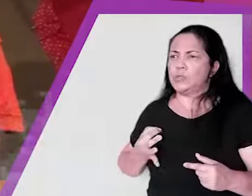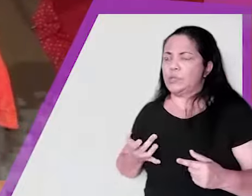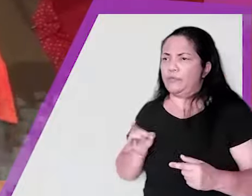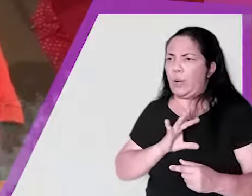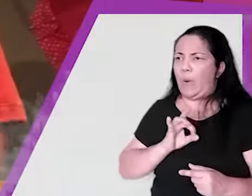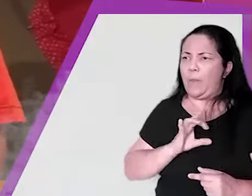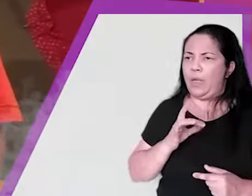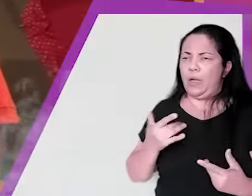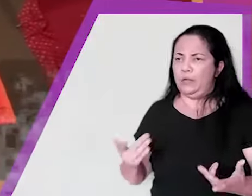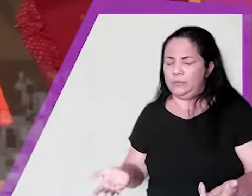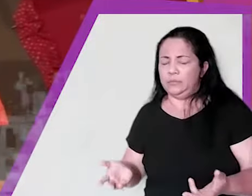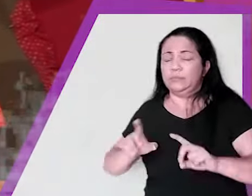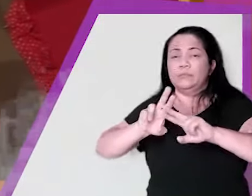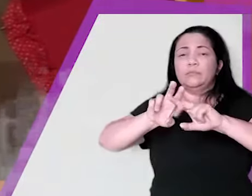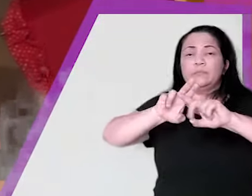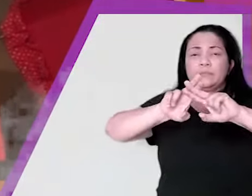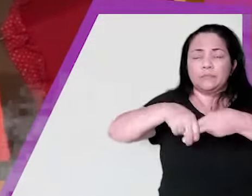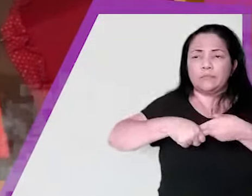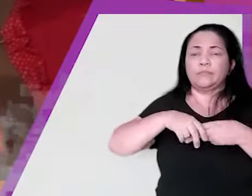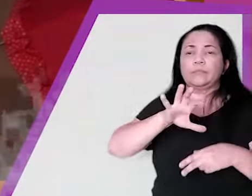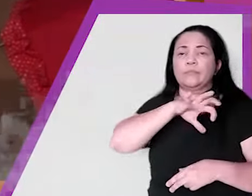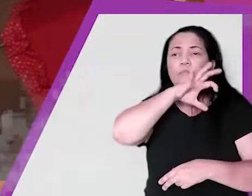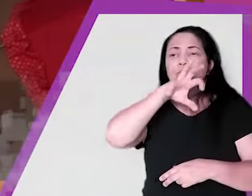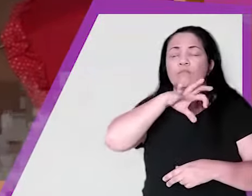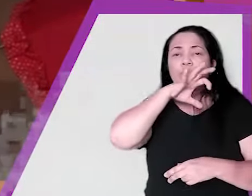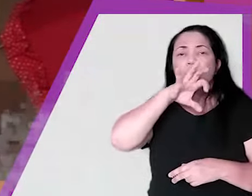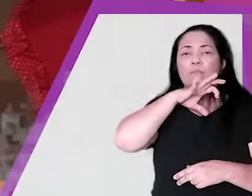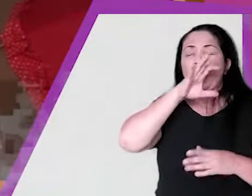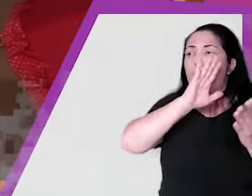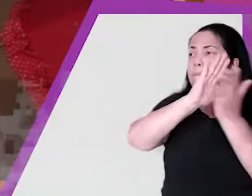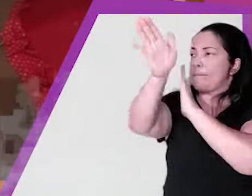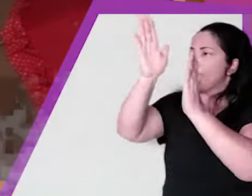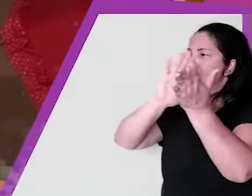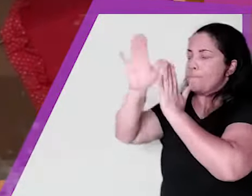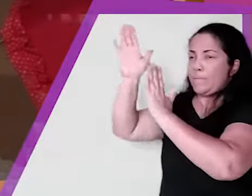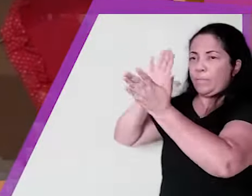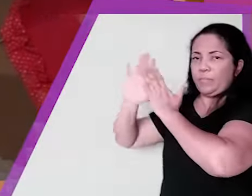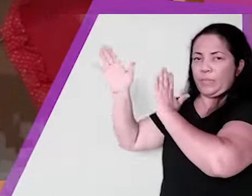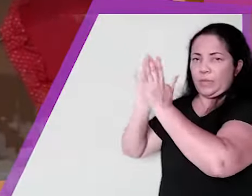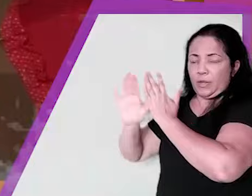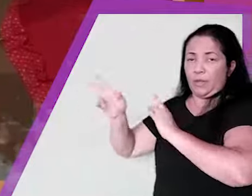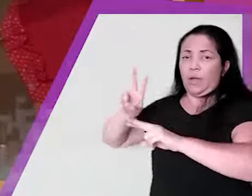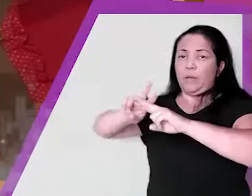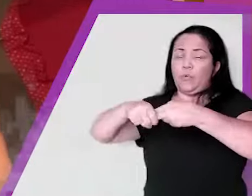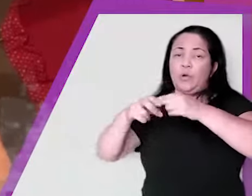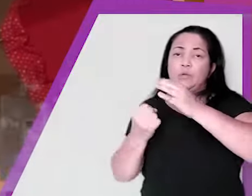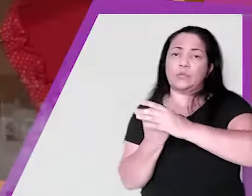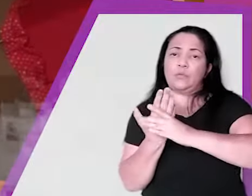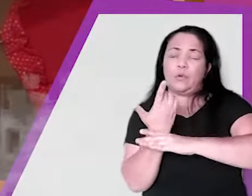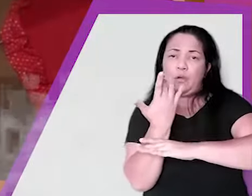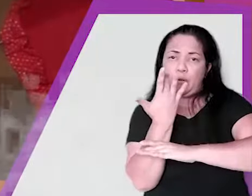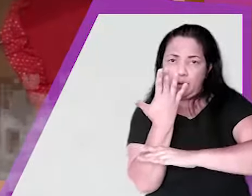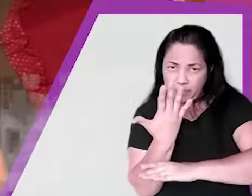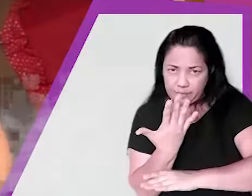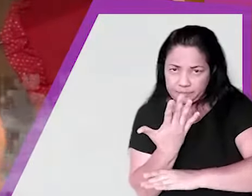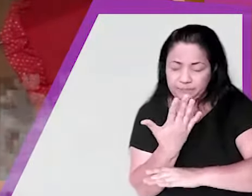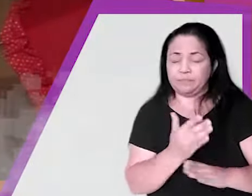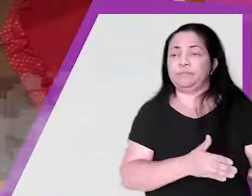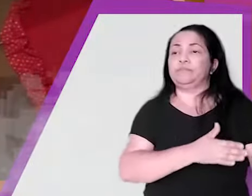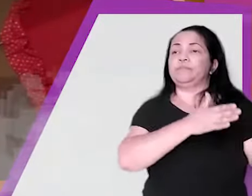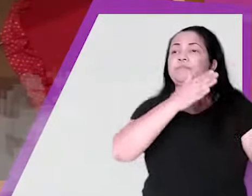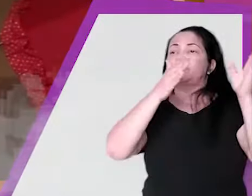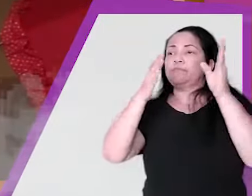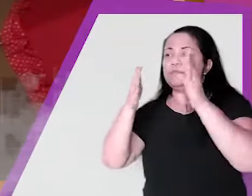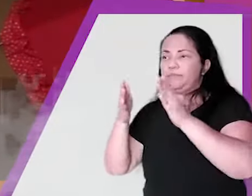predado, esperando a onça me pegar. Então os animais vão sendo deslocados